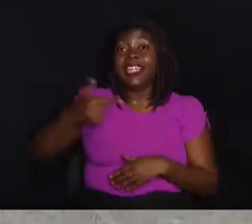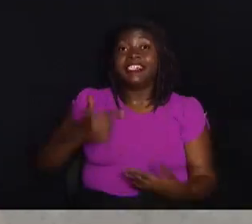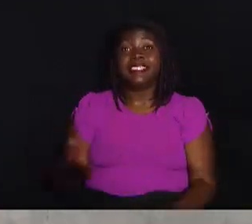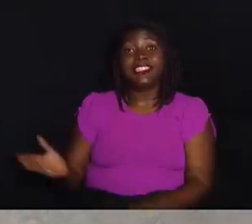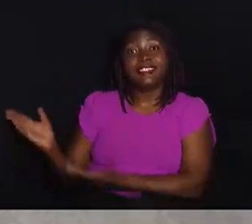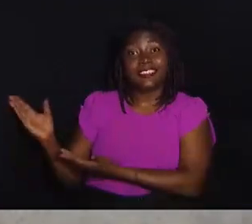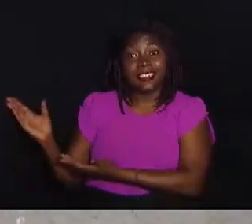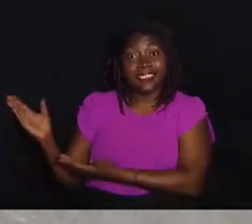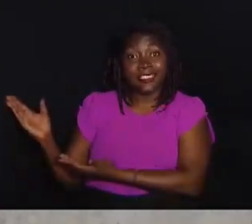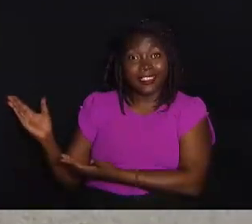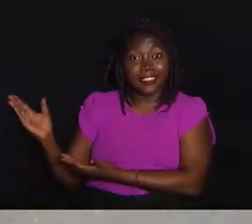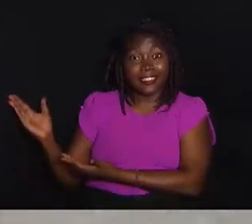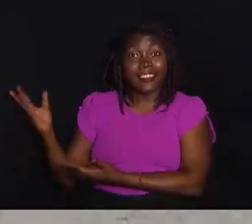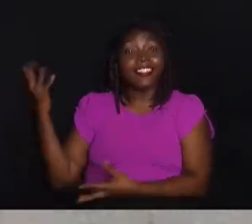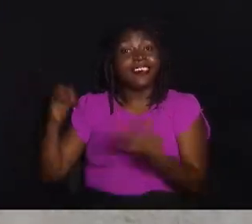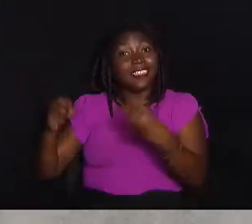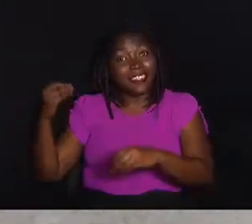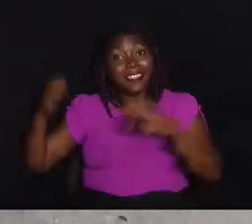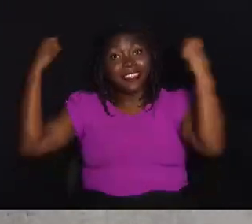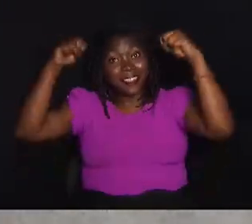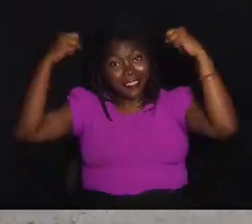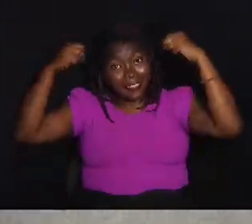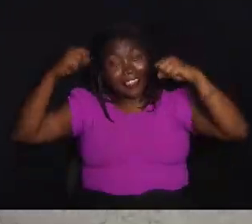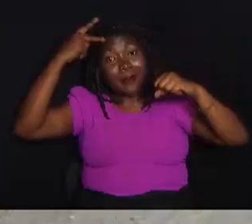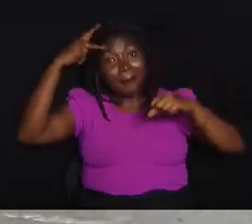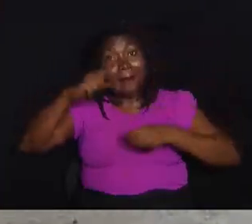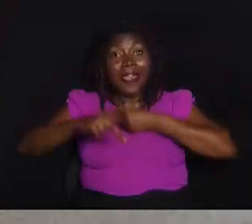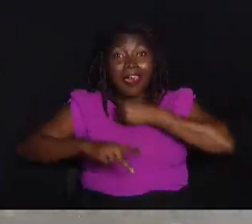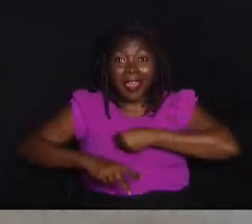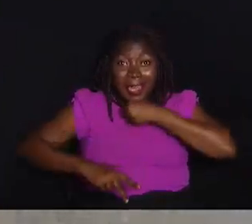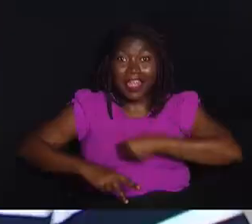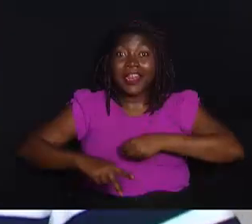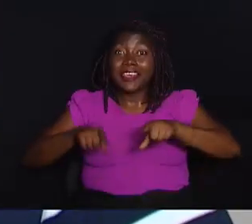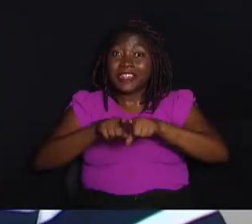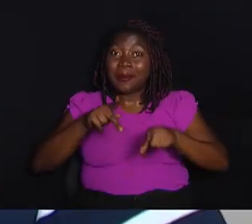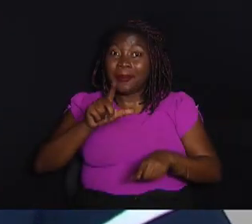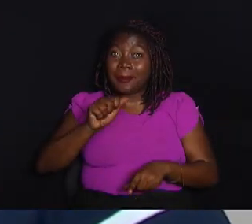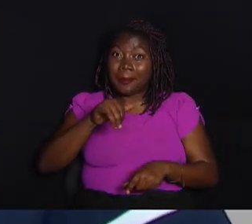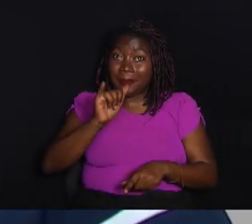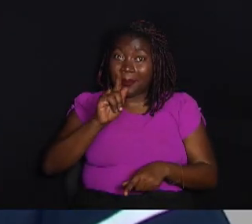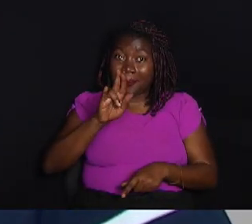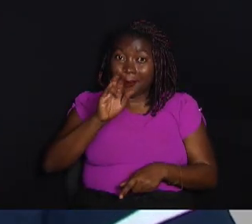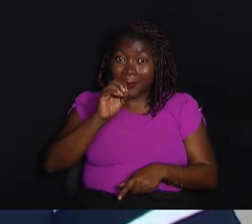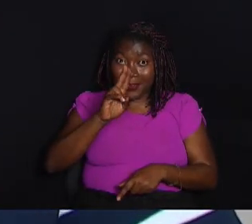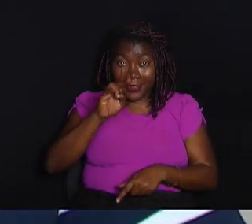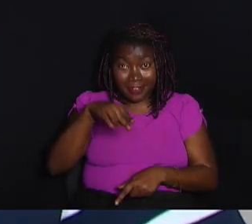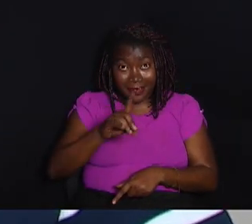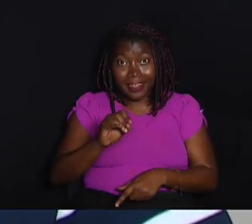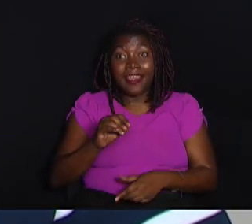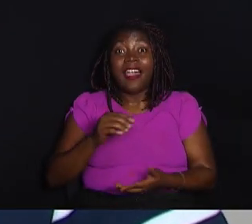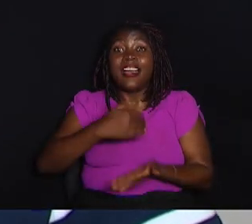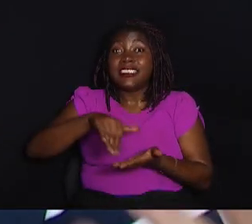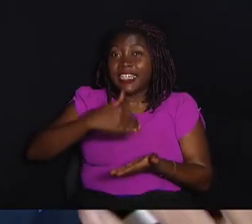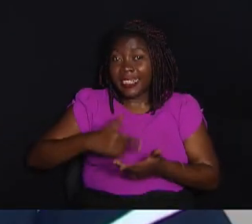210.000 para instalação de academia para terceira idade e playground em diversos locais a secretaria de serviço públicos ela é responsável